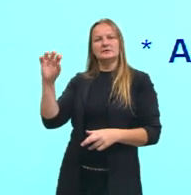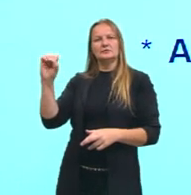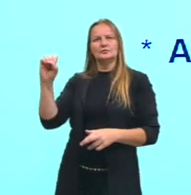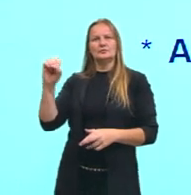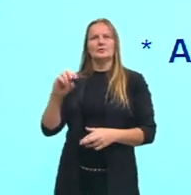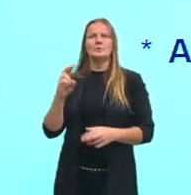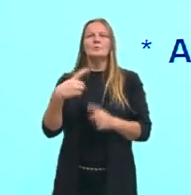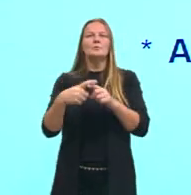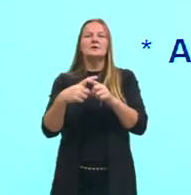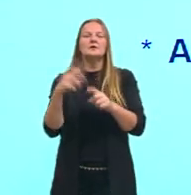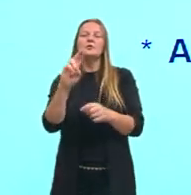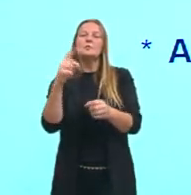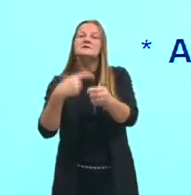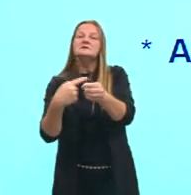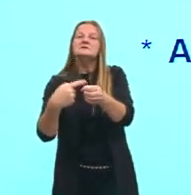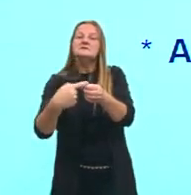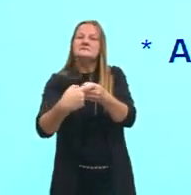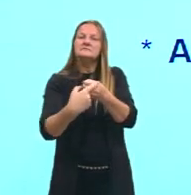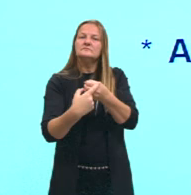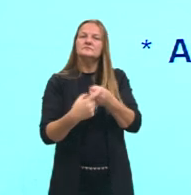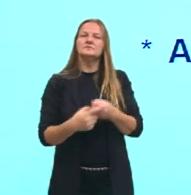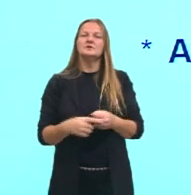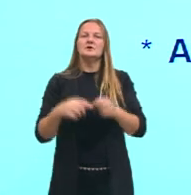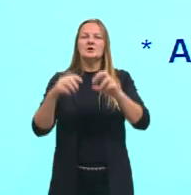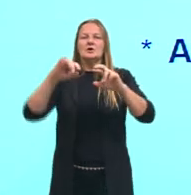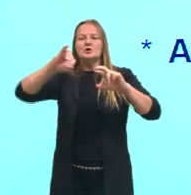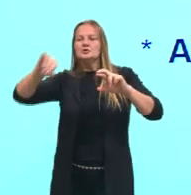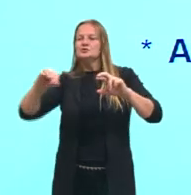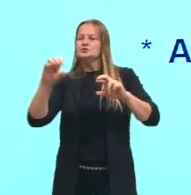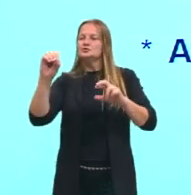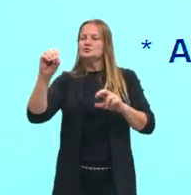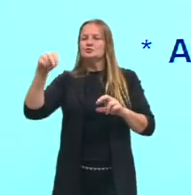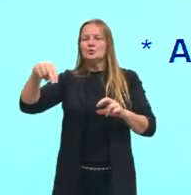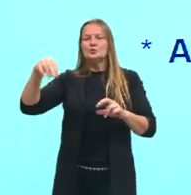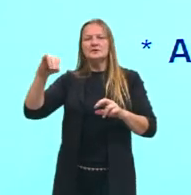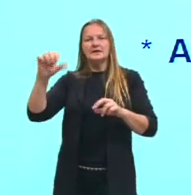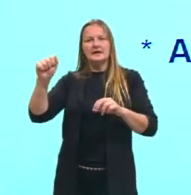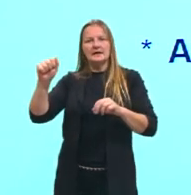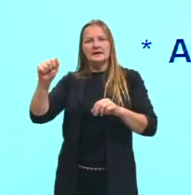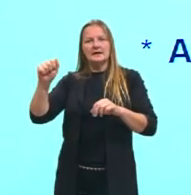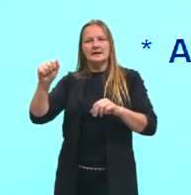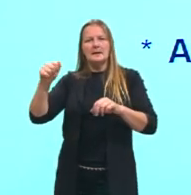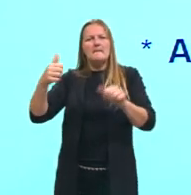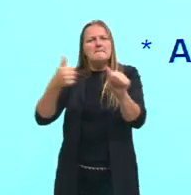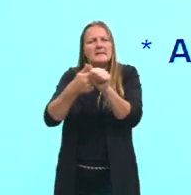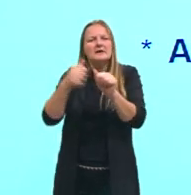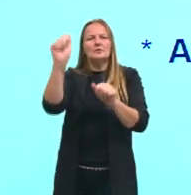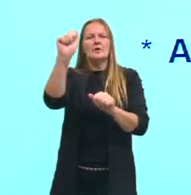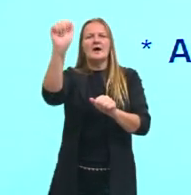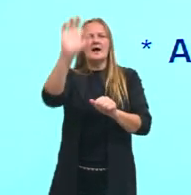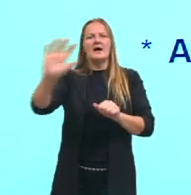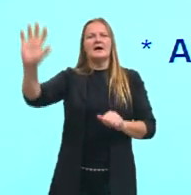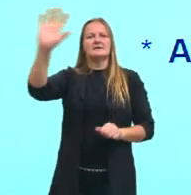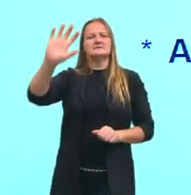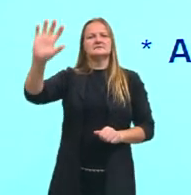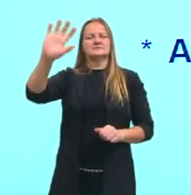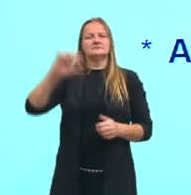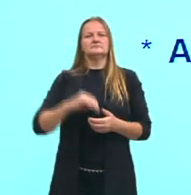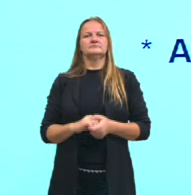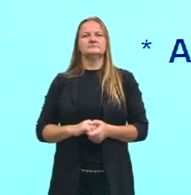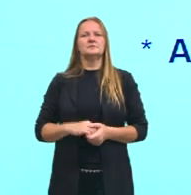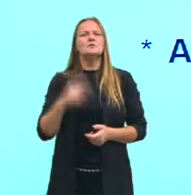levam o nome Mileto que era o nome da cidade e Essa cidade é jonya aqui próximo Ásia os